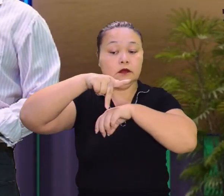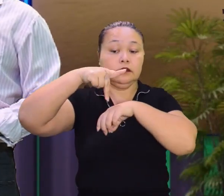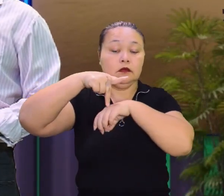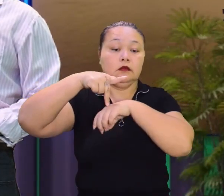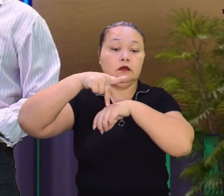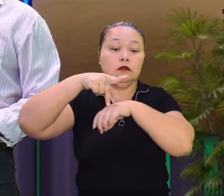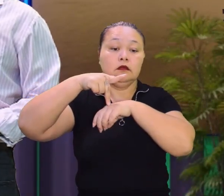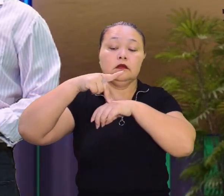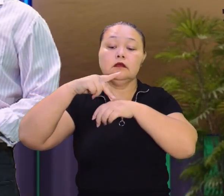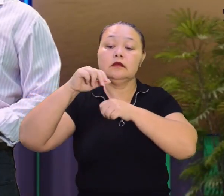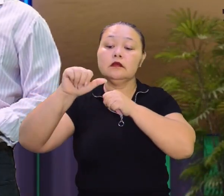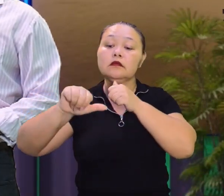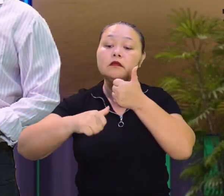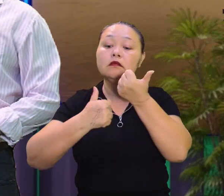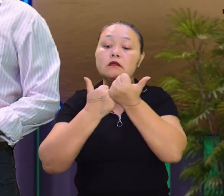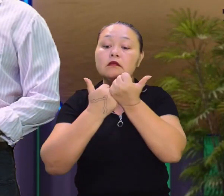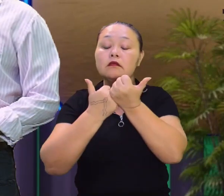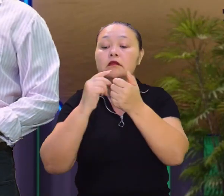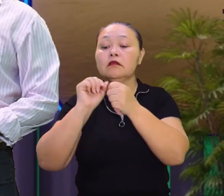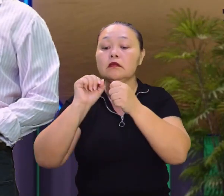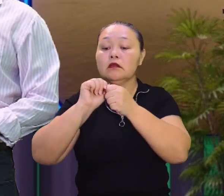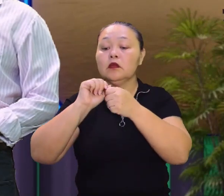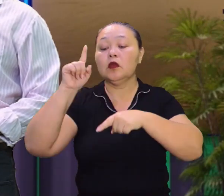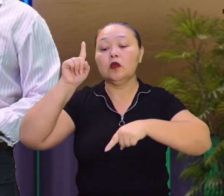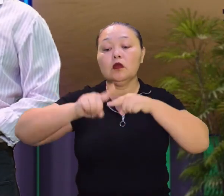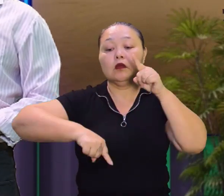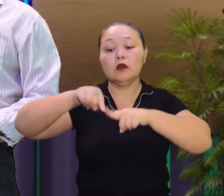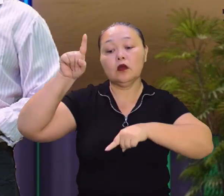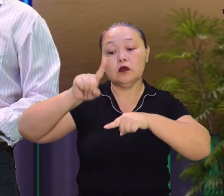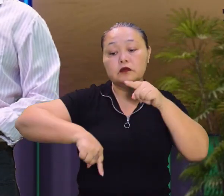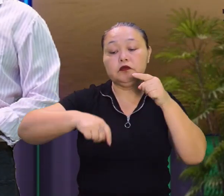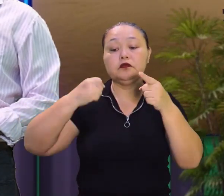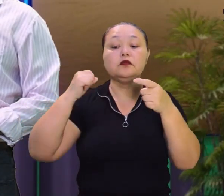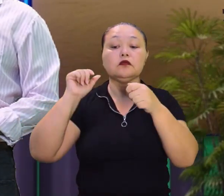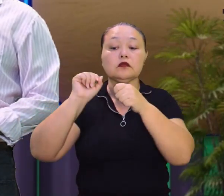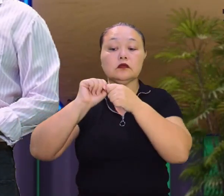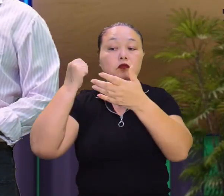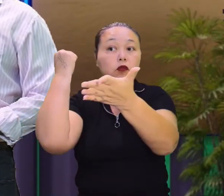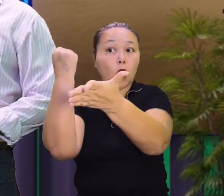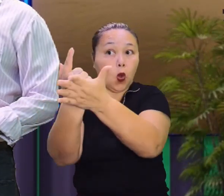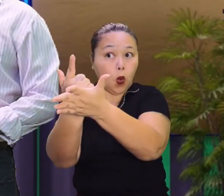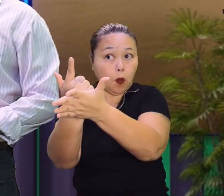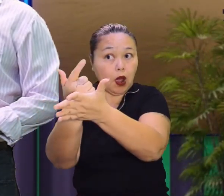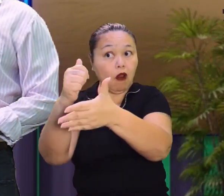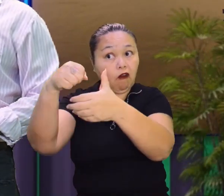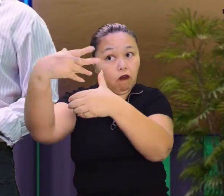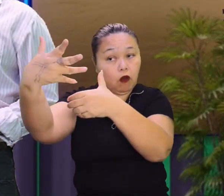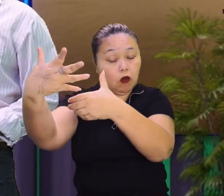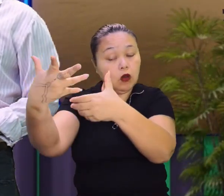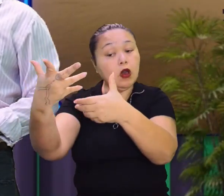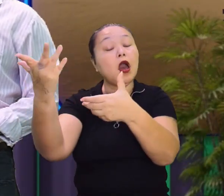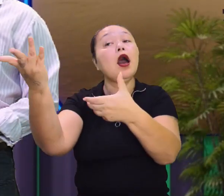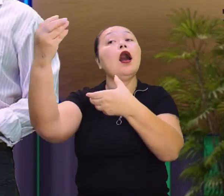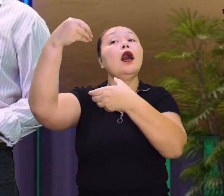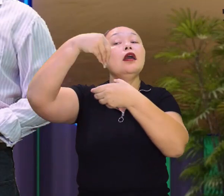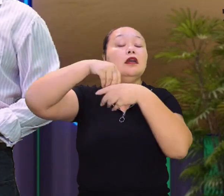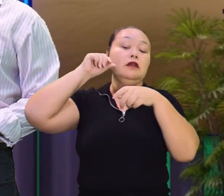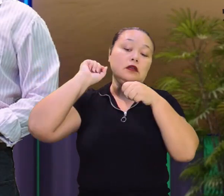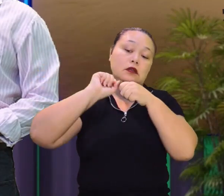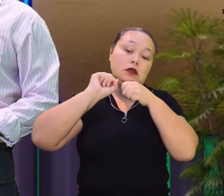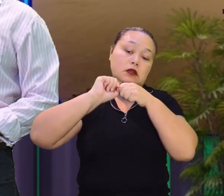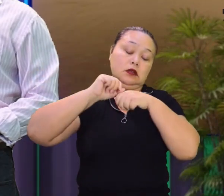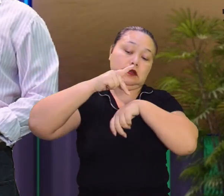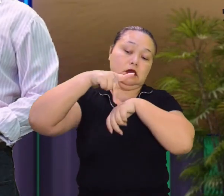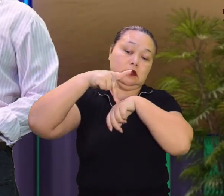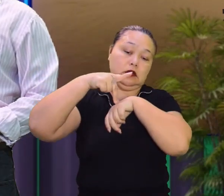foi substituir o quê? As importações. Deixar de comprar de fora e produzir dentro do país.